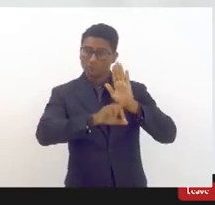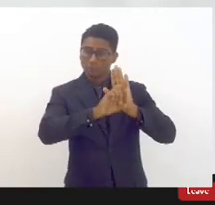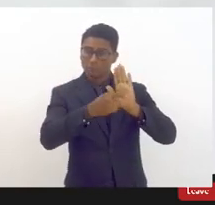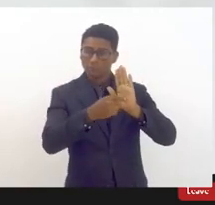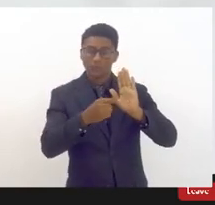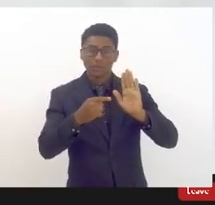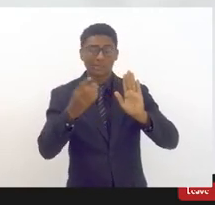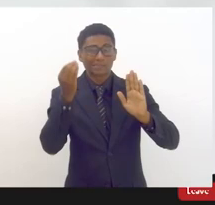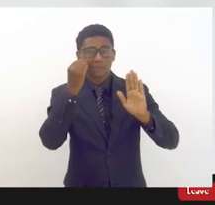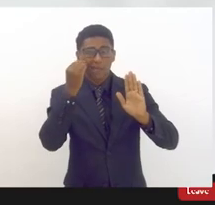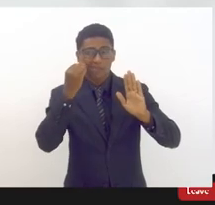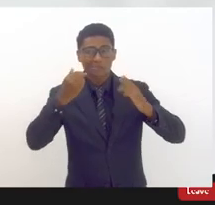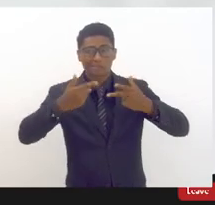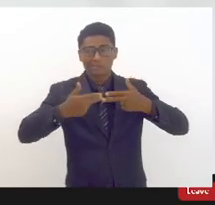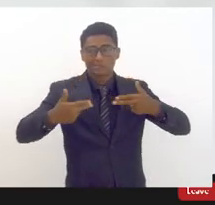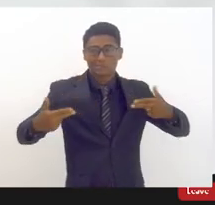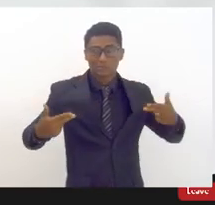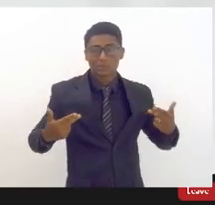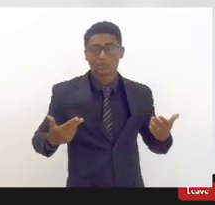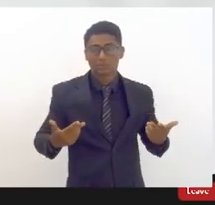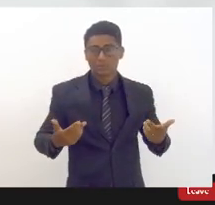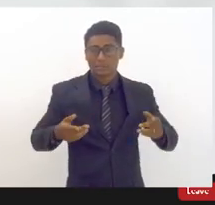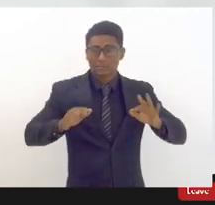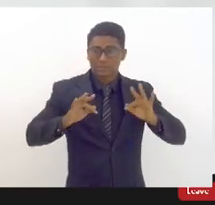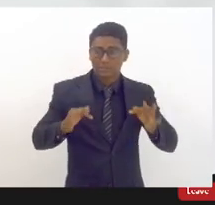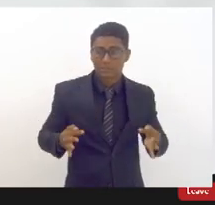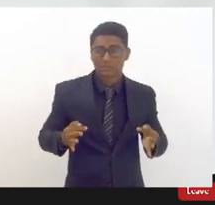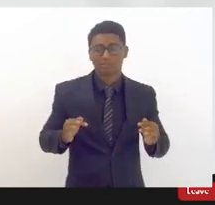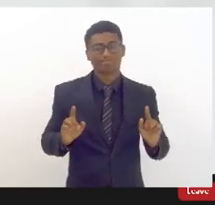testes, enfim, não é uma solução tão simples